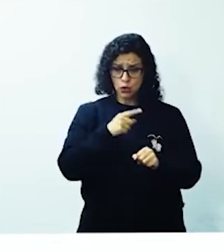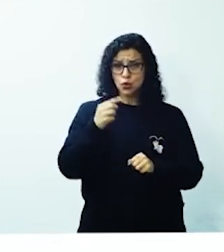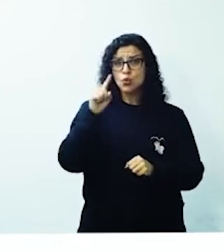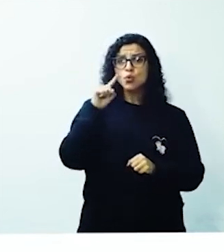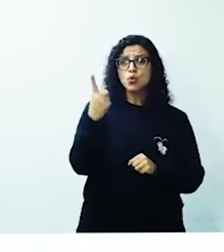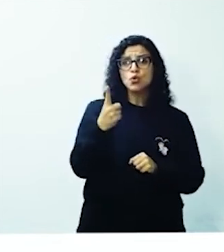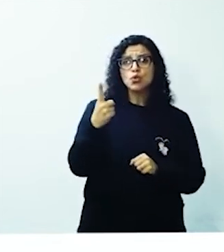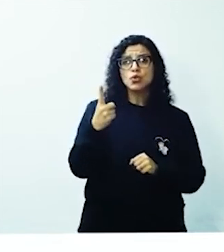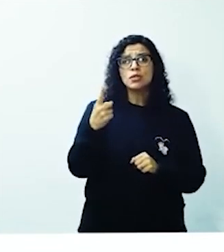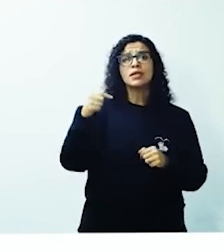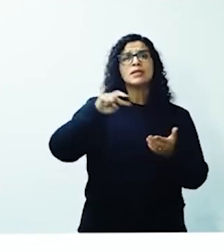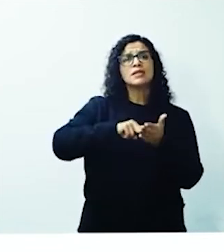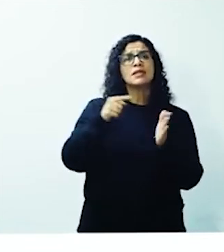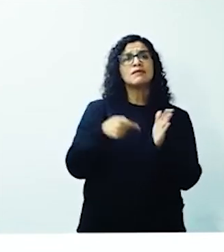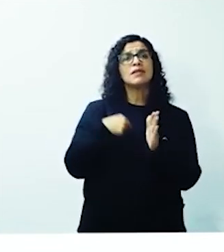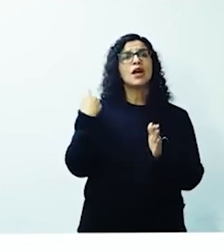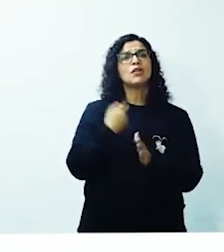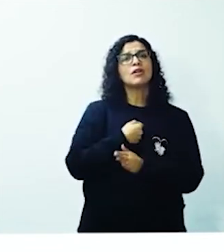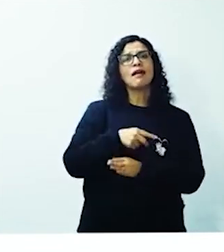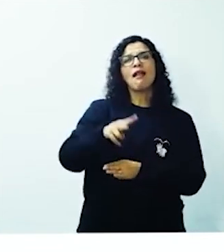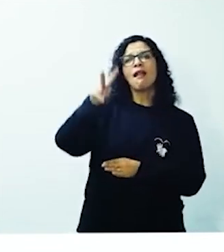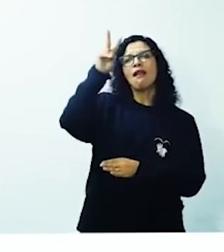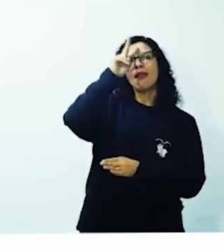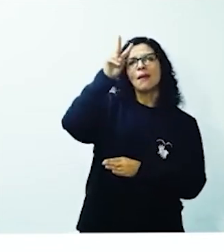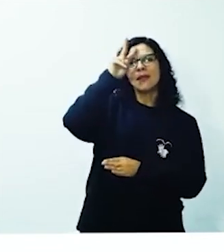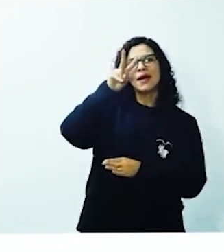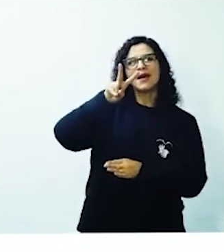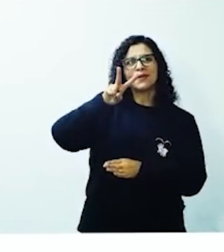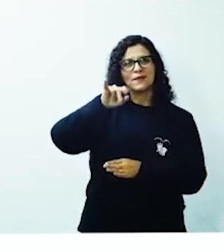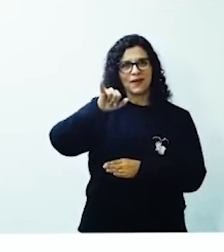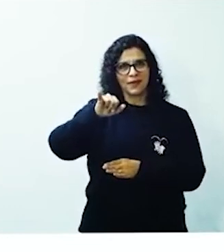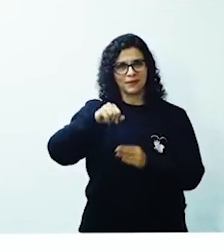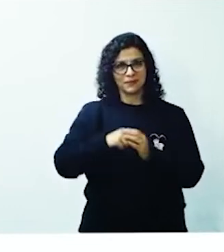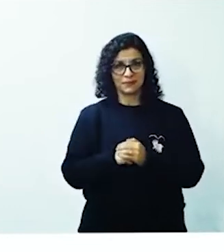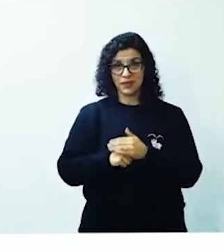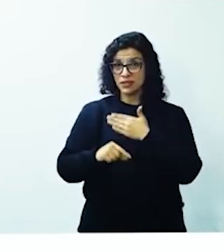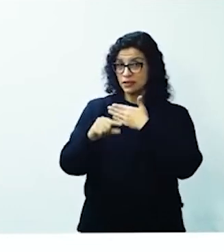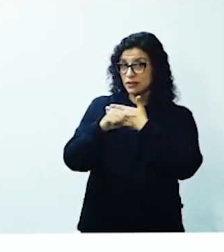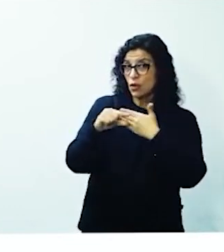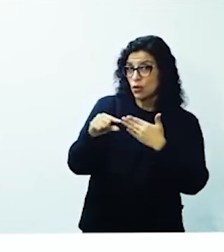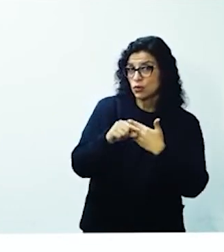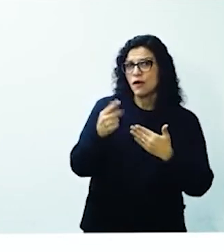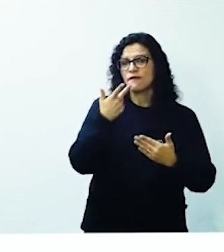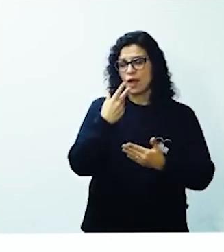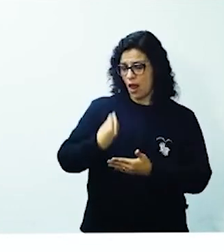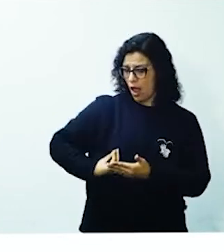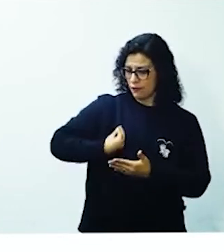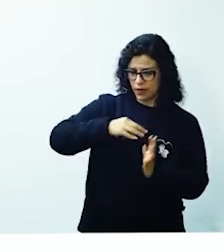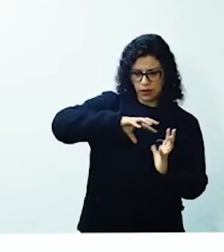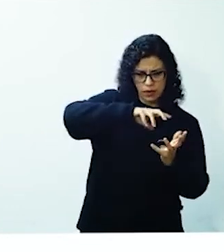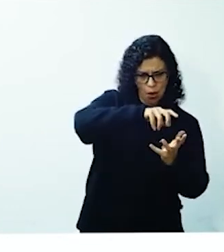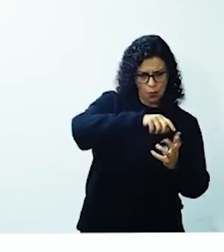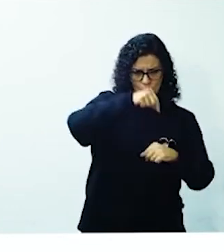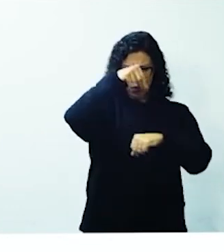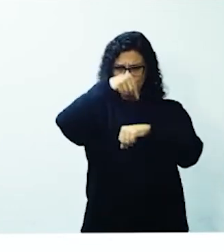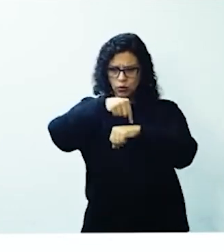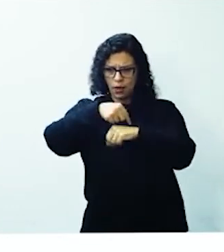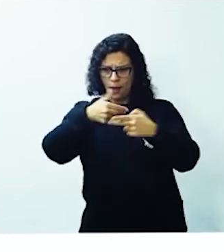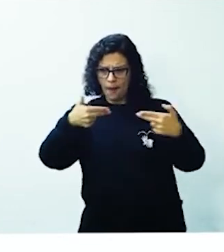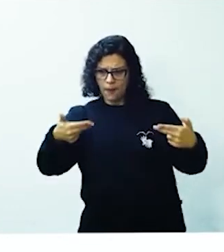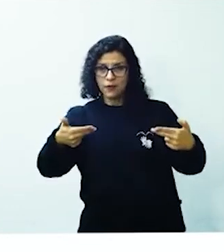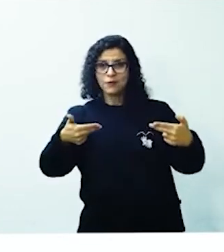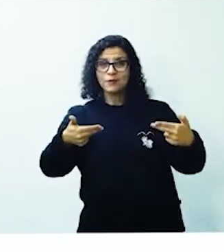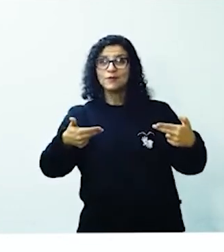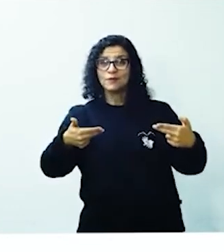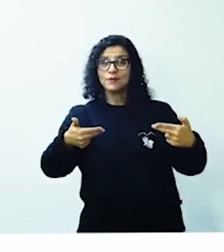dia virar lembrança. O nosso autor traz a vida, o mundo, o tempo. Olha